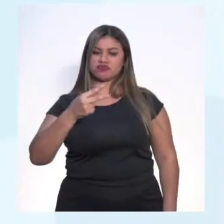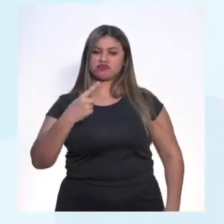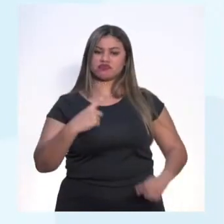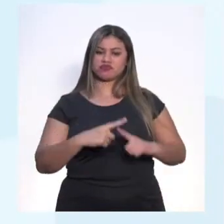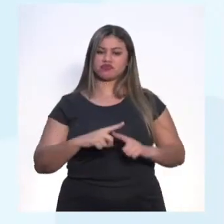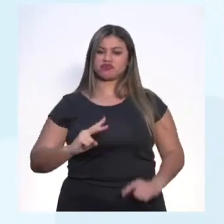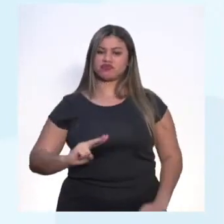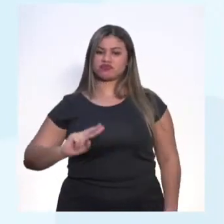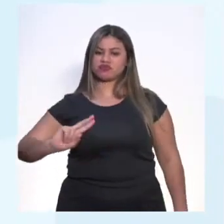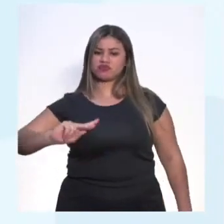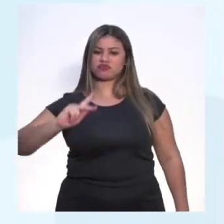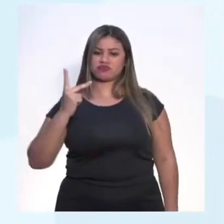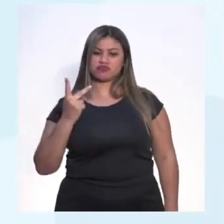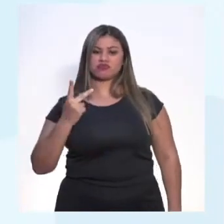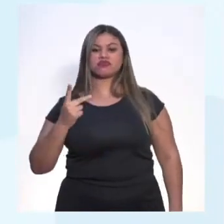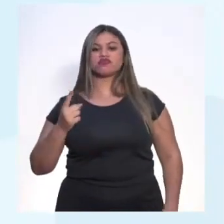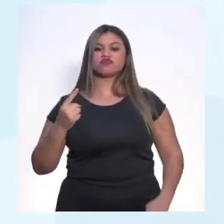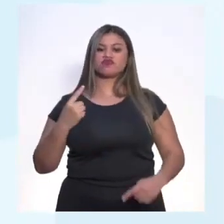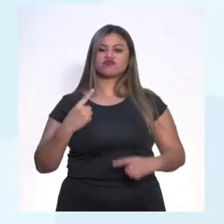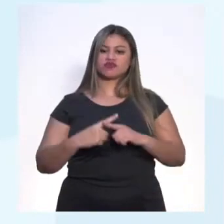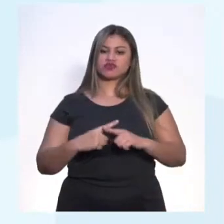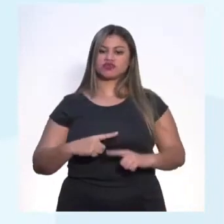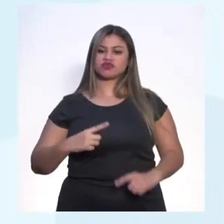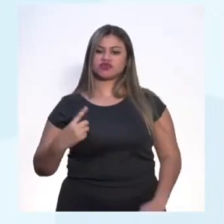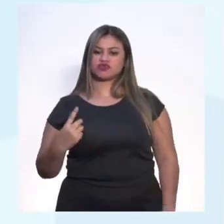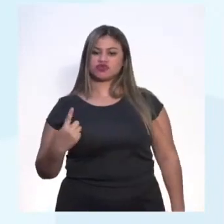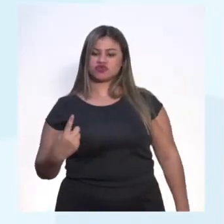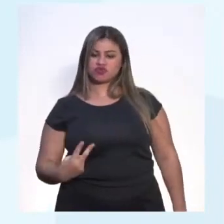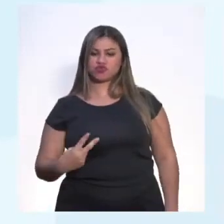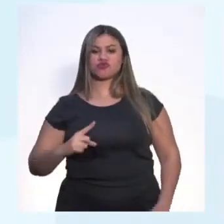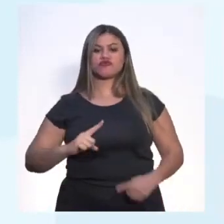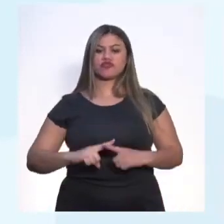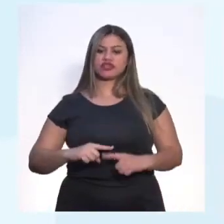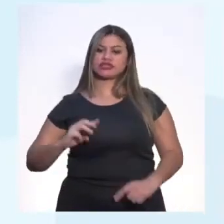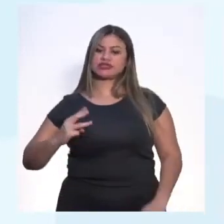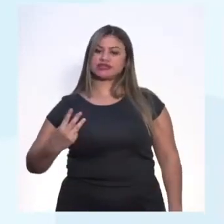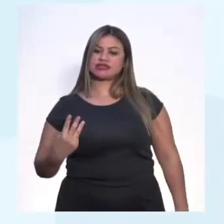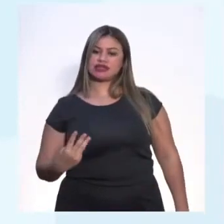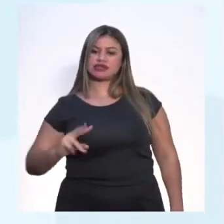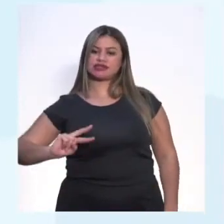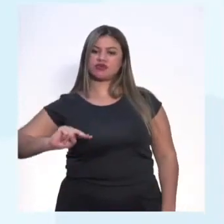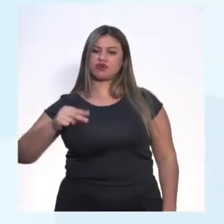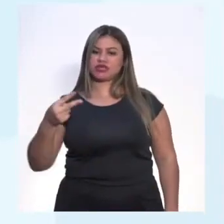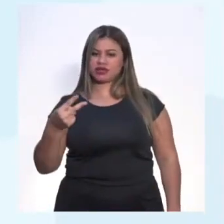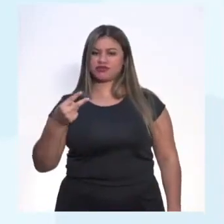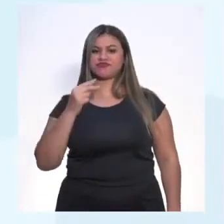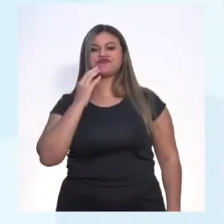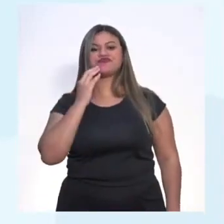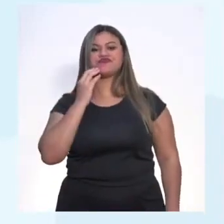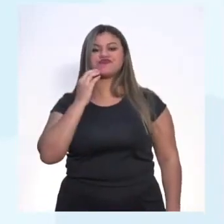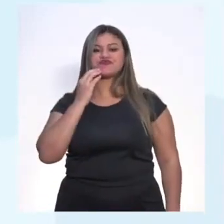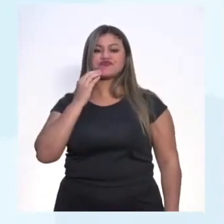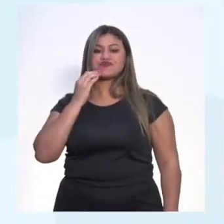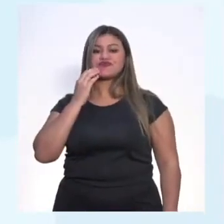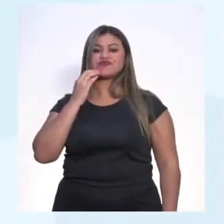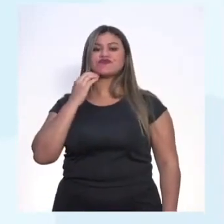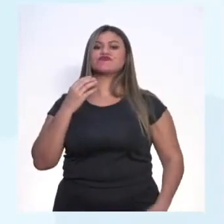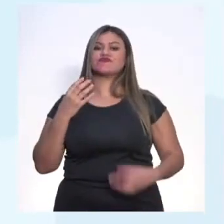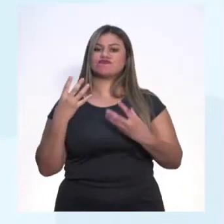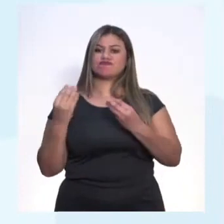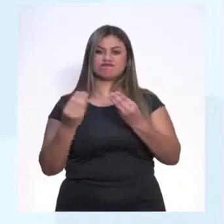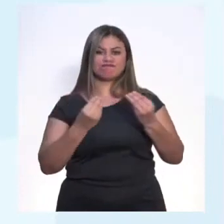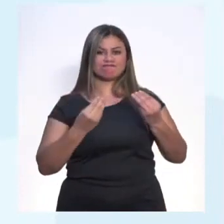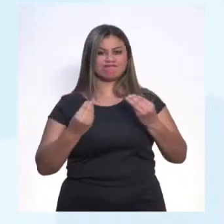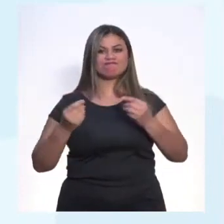quadrado, vezes 2 ao quadrado, vezes 2, vezes 3 ao quadrado. Olha, vai dar para tirar